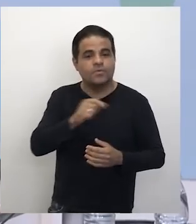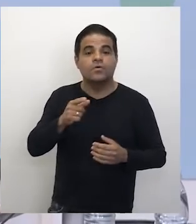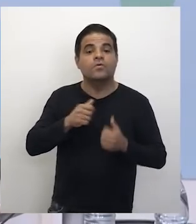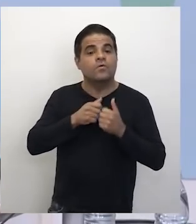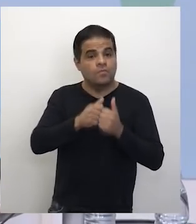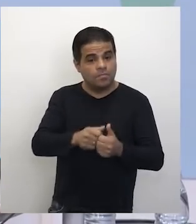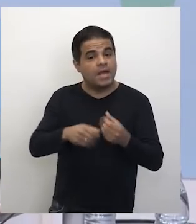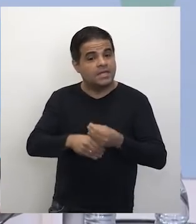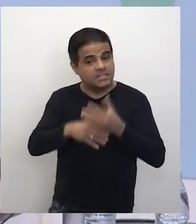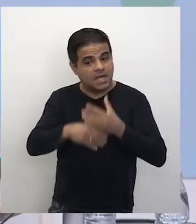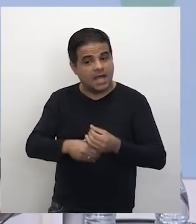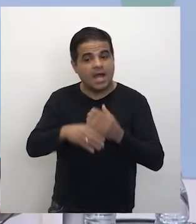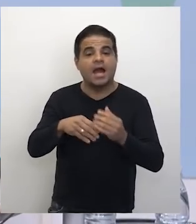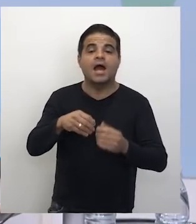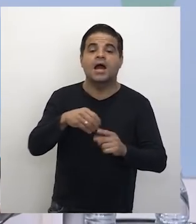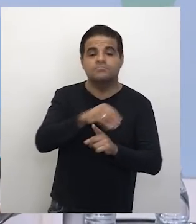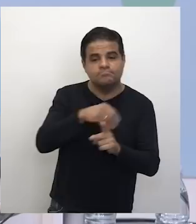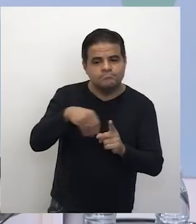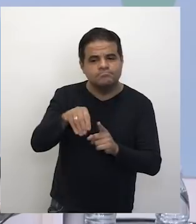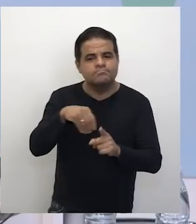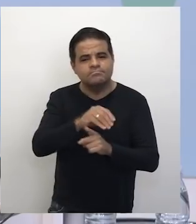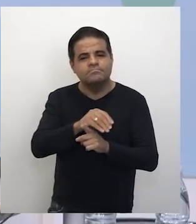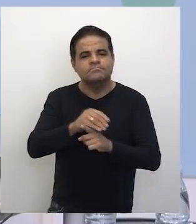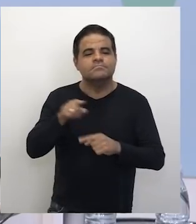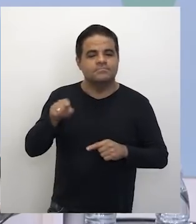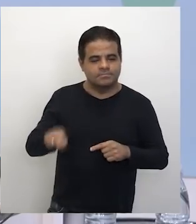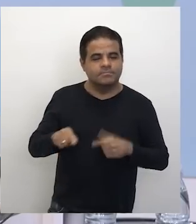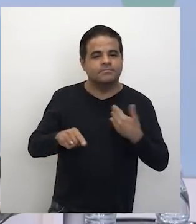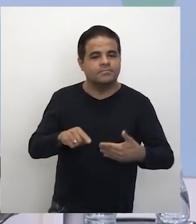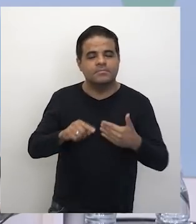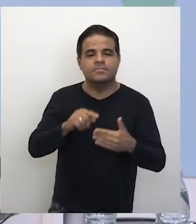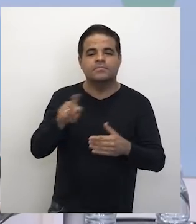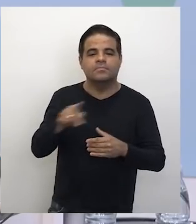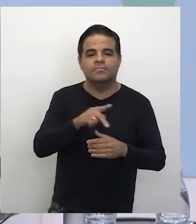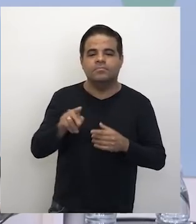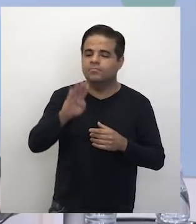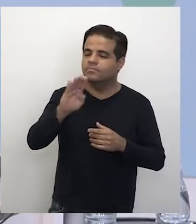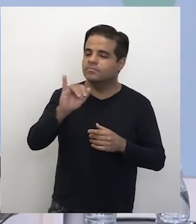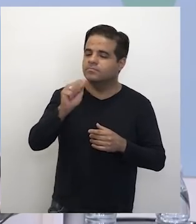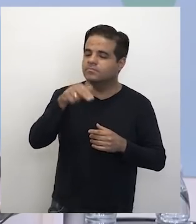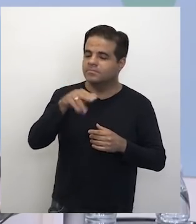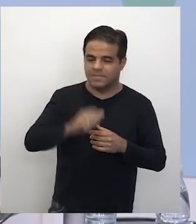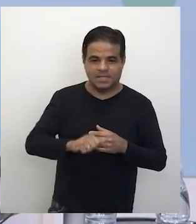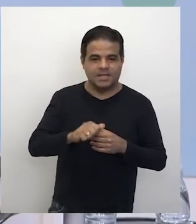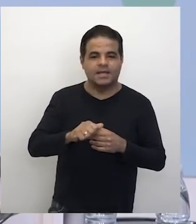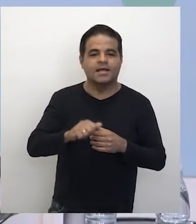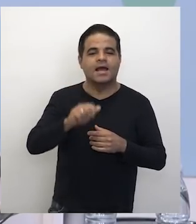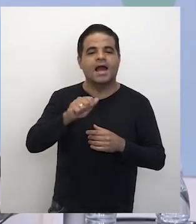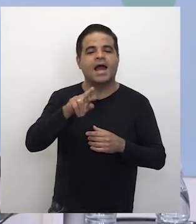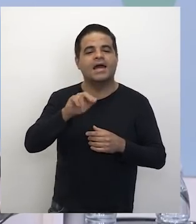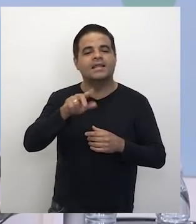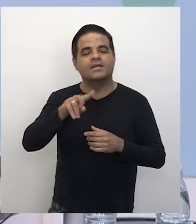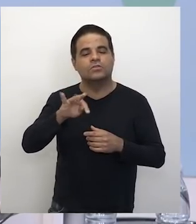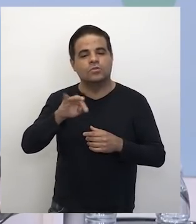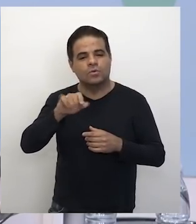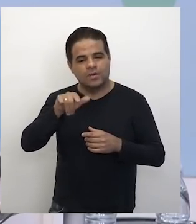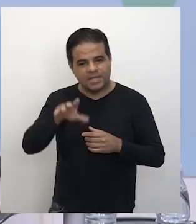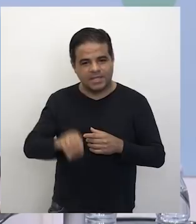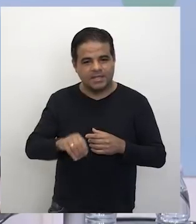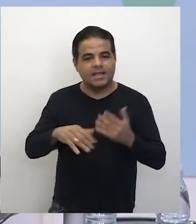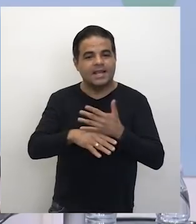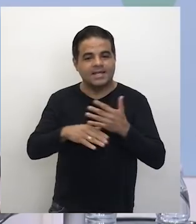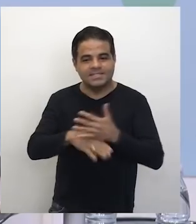acompanhar o chat, as interações de vocês. Já deixo boa tarde aqui para a professora Bianca. Tá com a galera lá da Escola Mário de Toledo Moraes, lá da